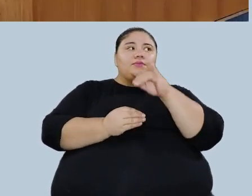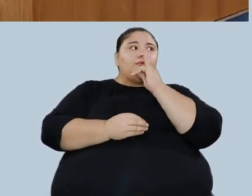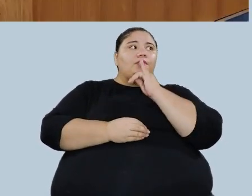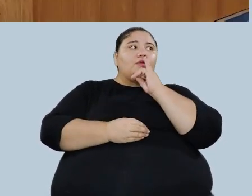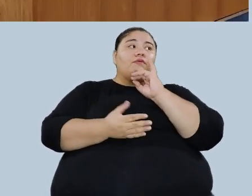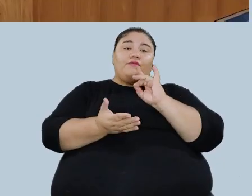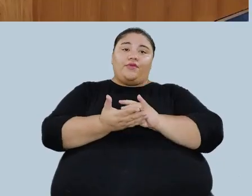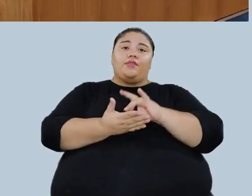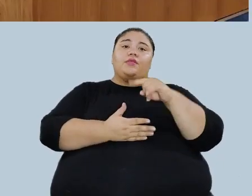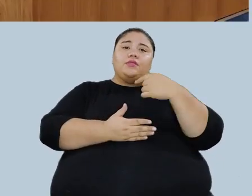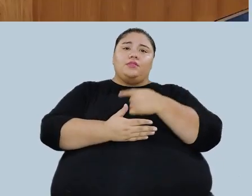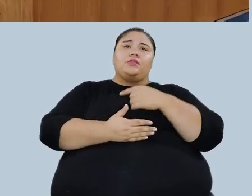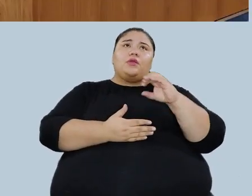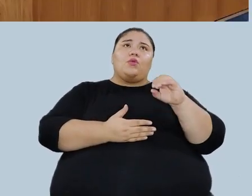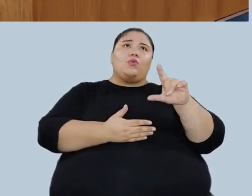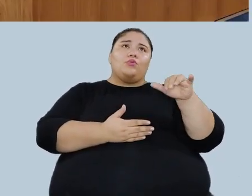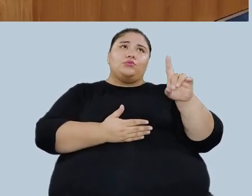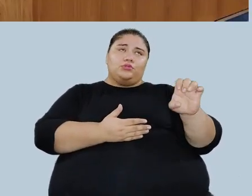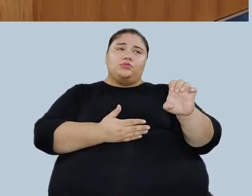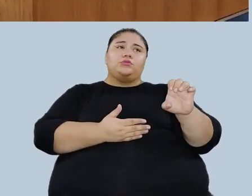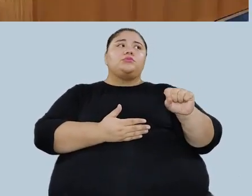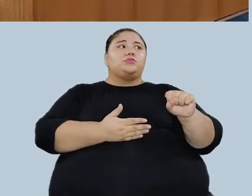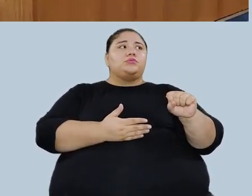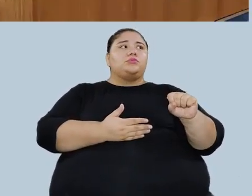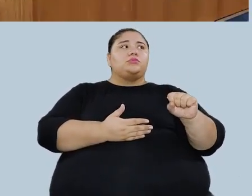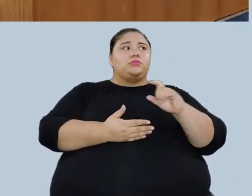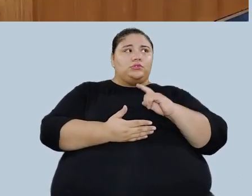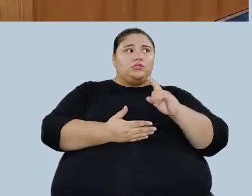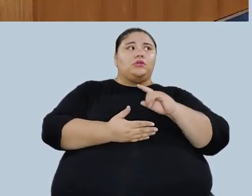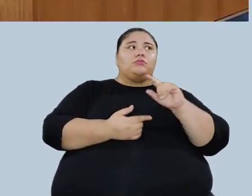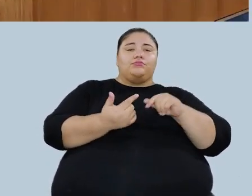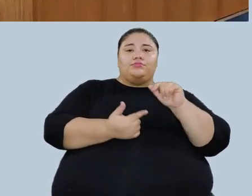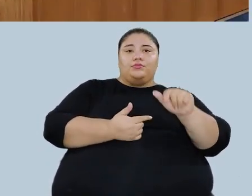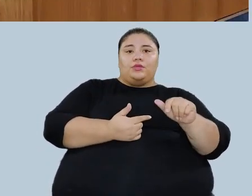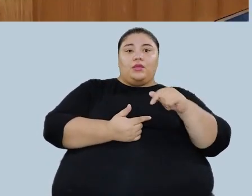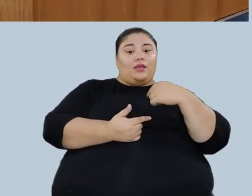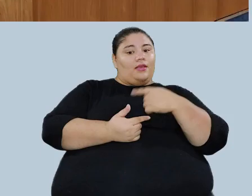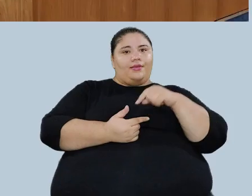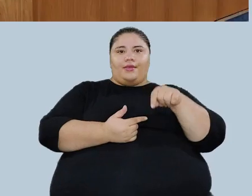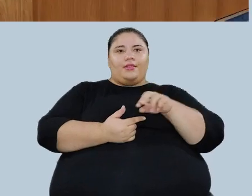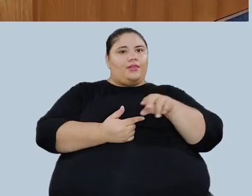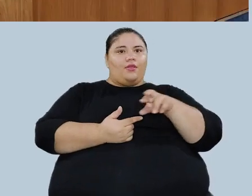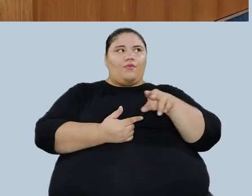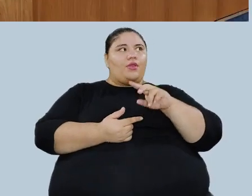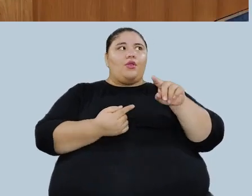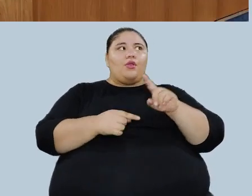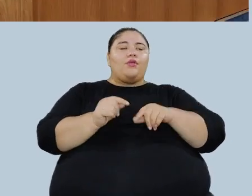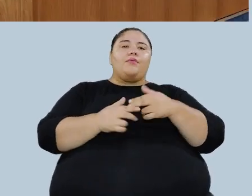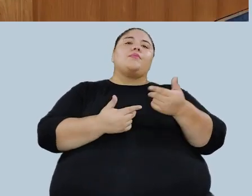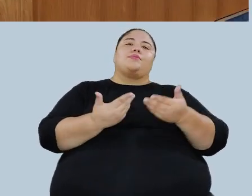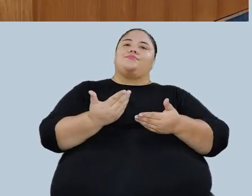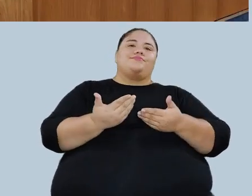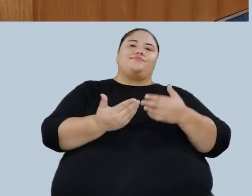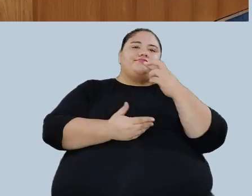verdade, nós temos holdings que também investem, atuam como instituições financeiras. E aqui elas não são objeto de supervisão.